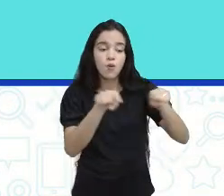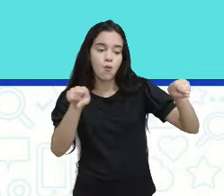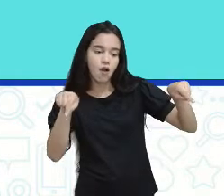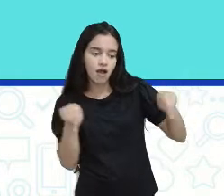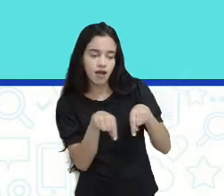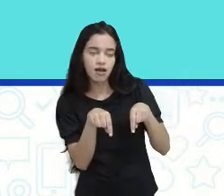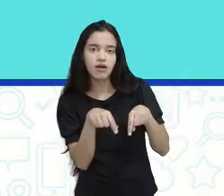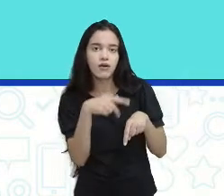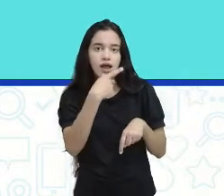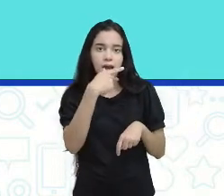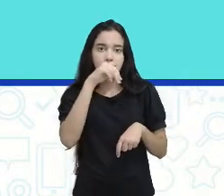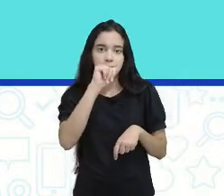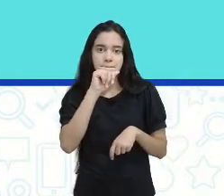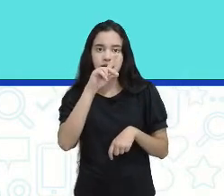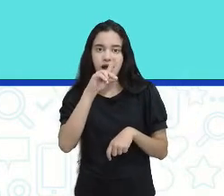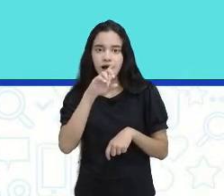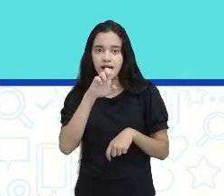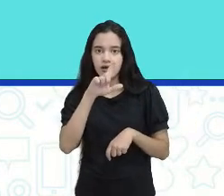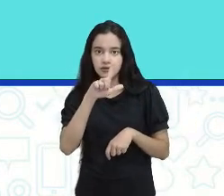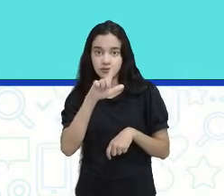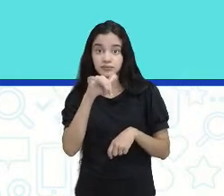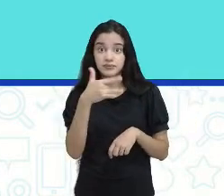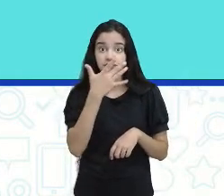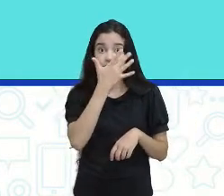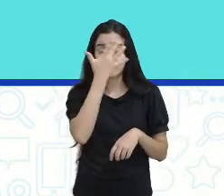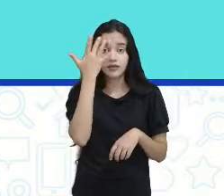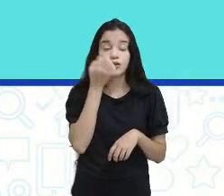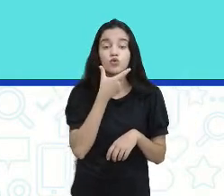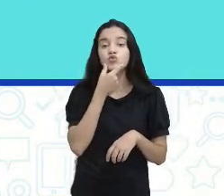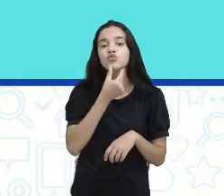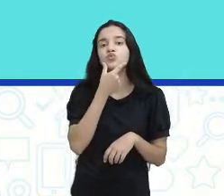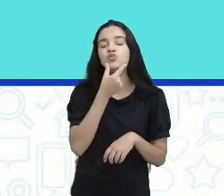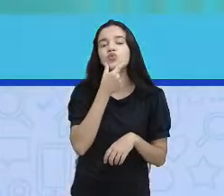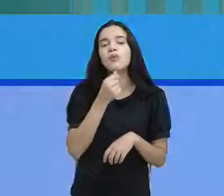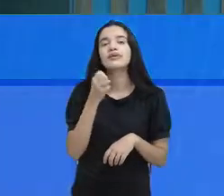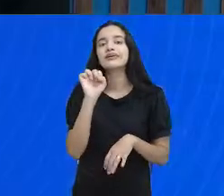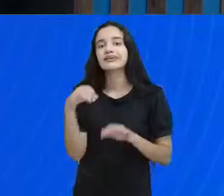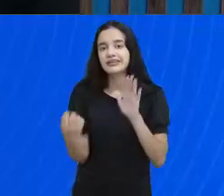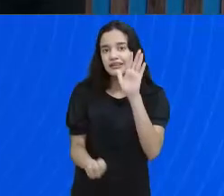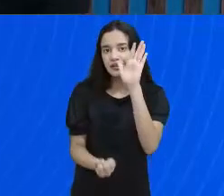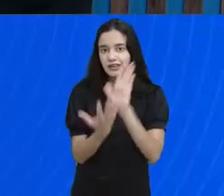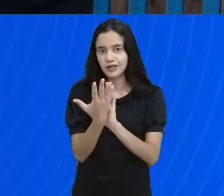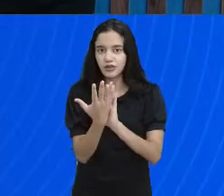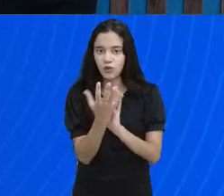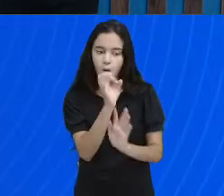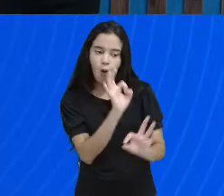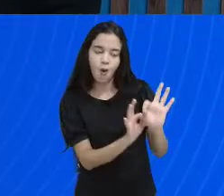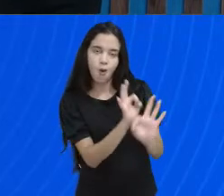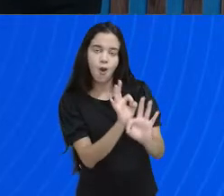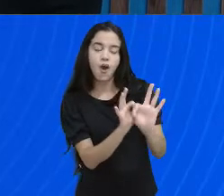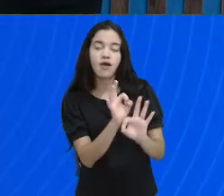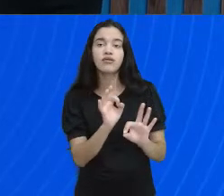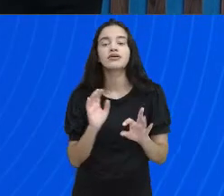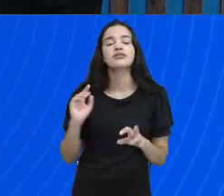a gente falou que do cara lá que criou, né, que instituiu as dimensões, nós temos aí uma